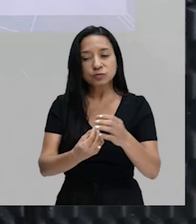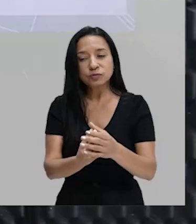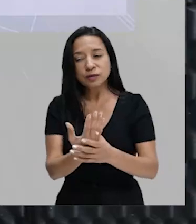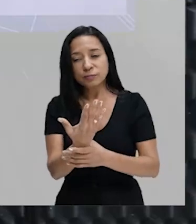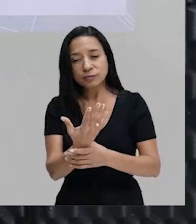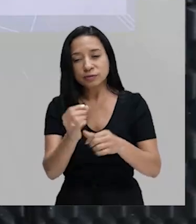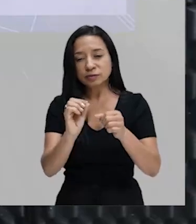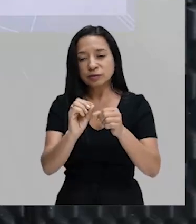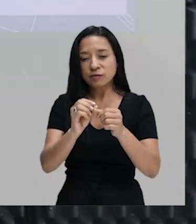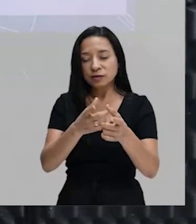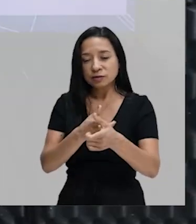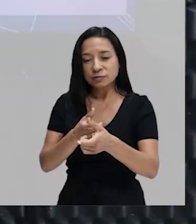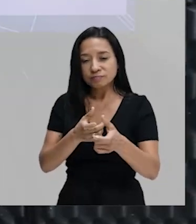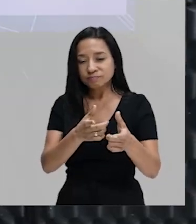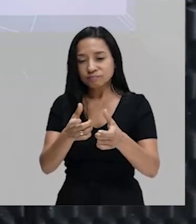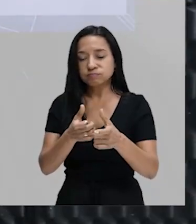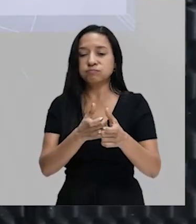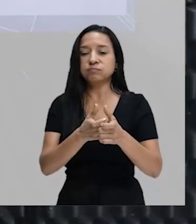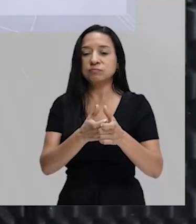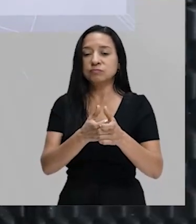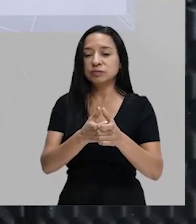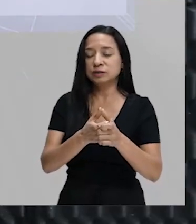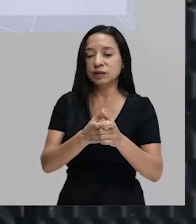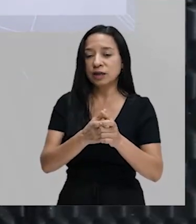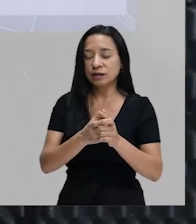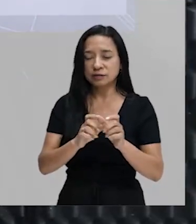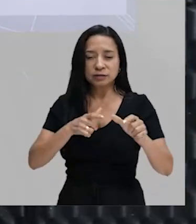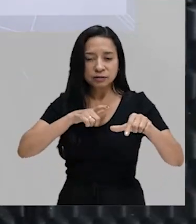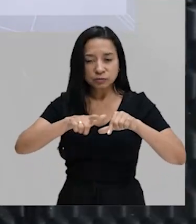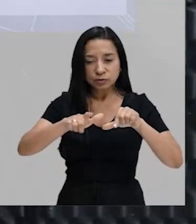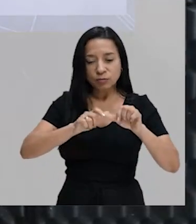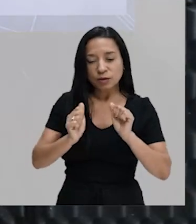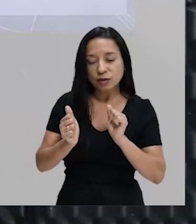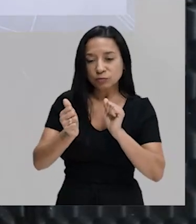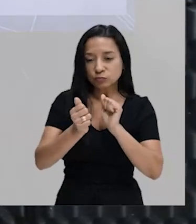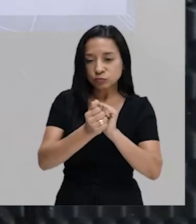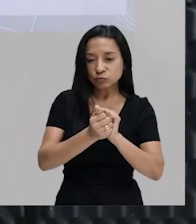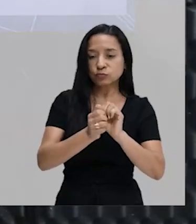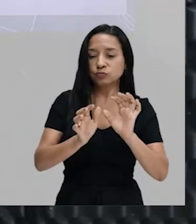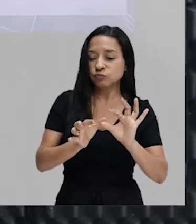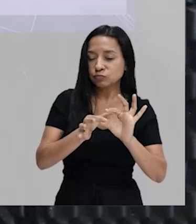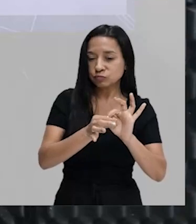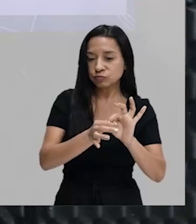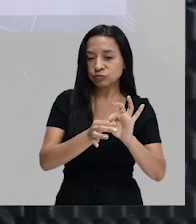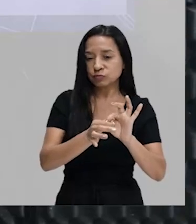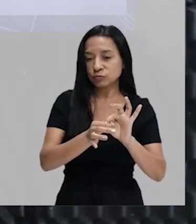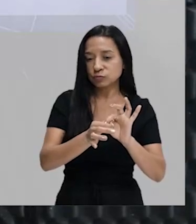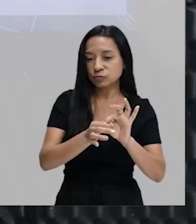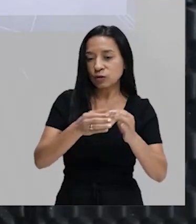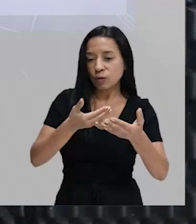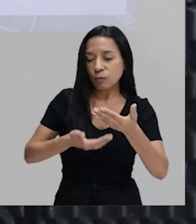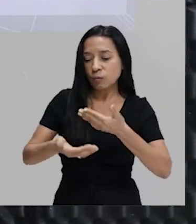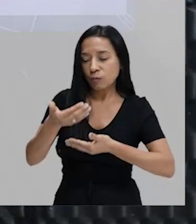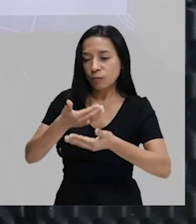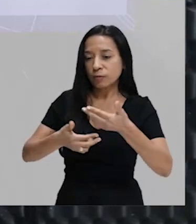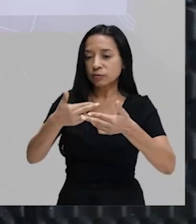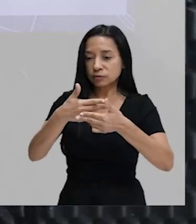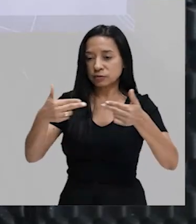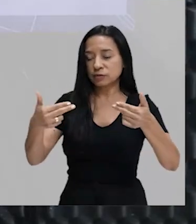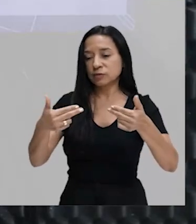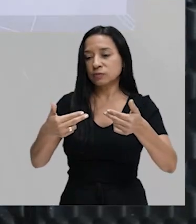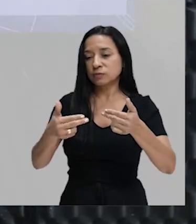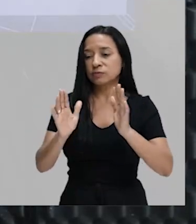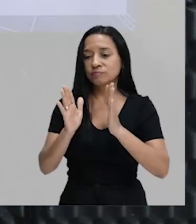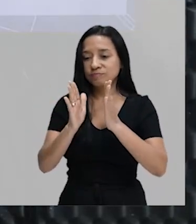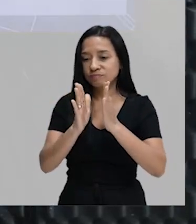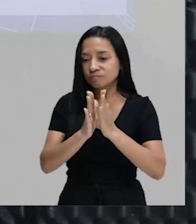trabalhar juntos, compartilhar recursos e adorar os deuses. Pachamama é a deusa